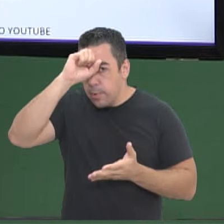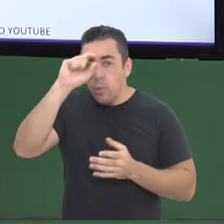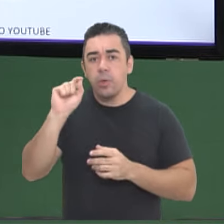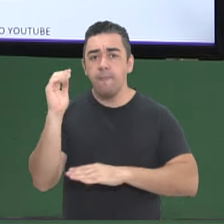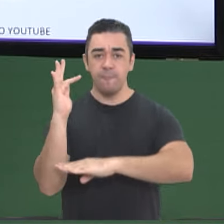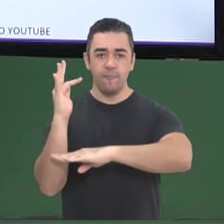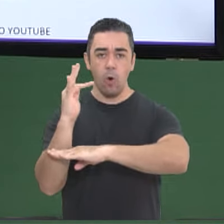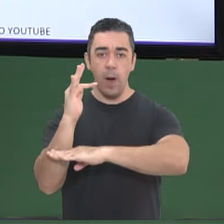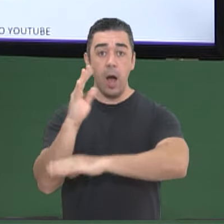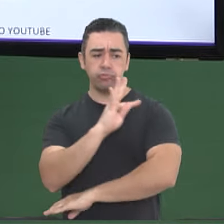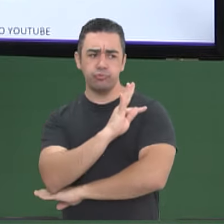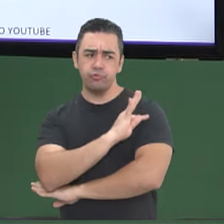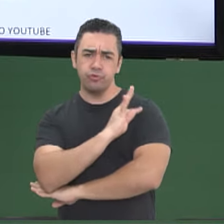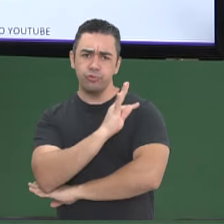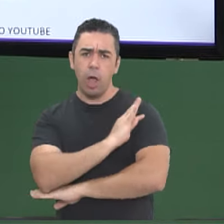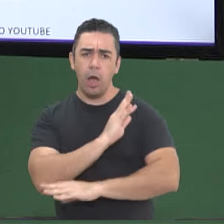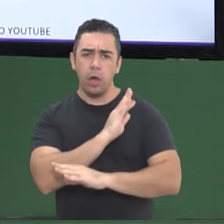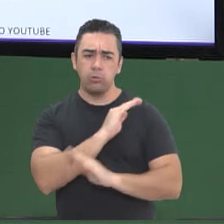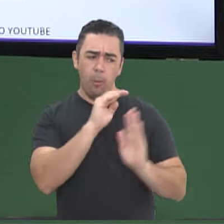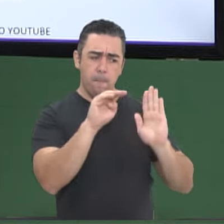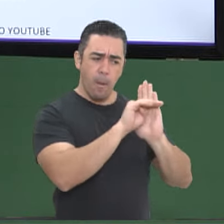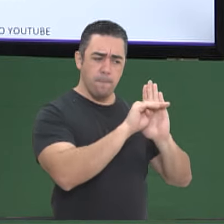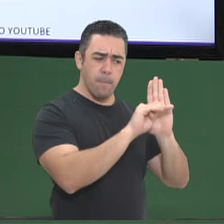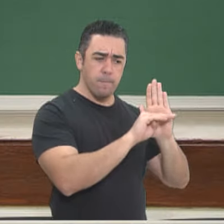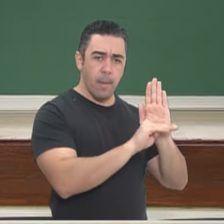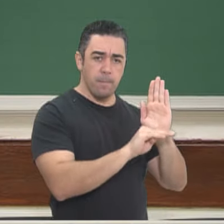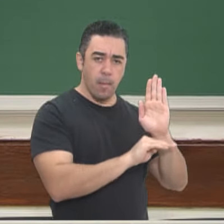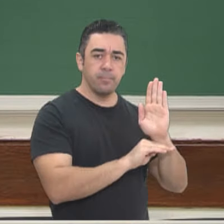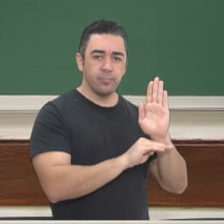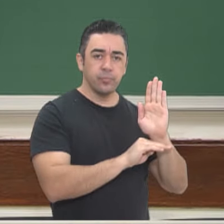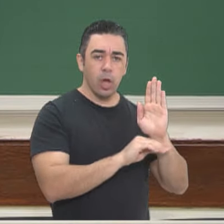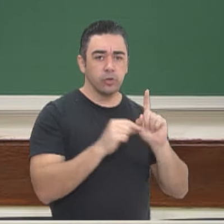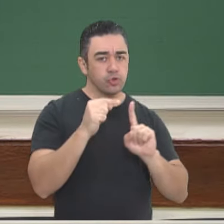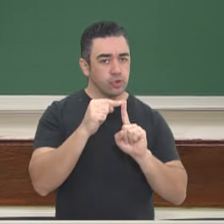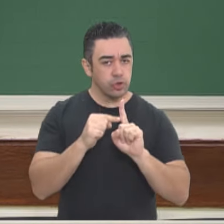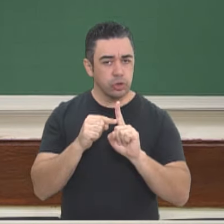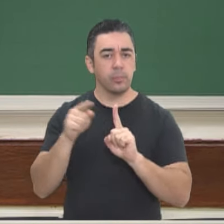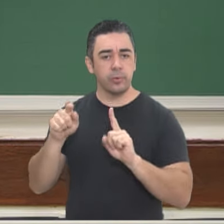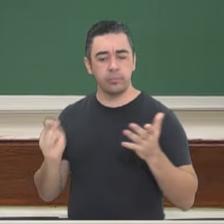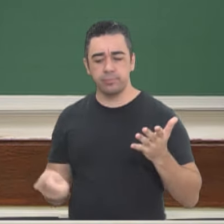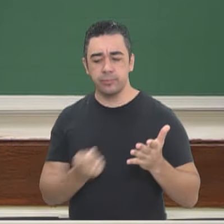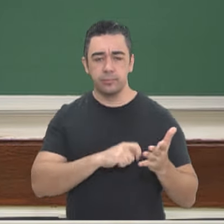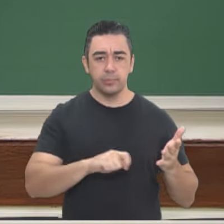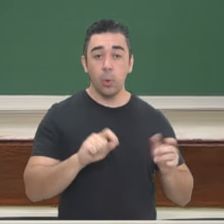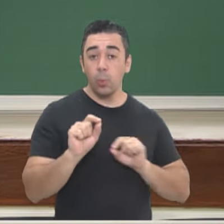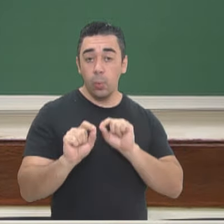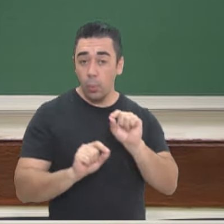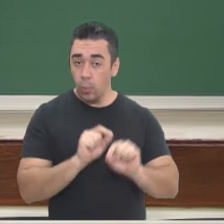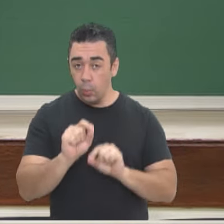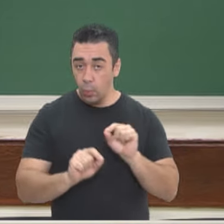formais, mais técnicas mesmo da modalidade, tá? Então, e que é considerado